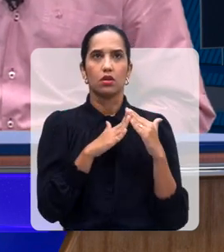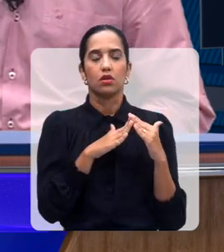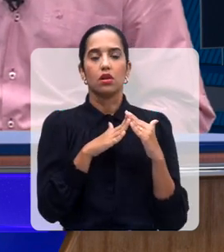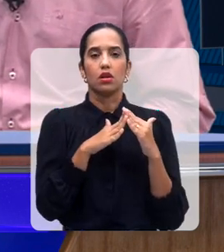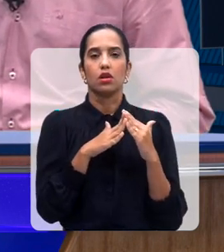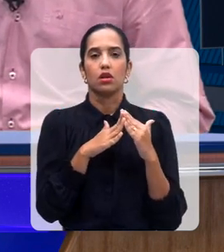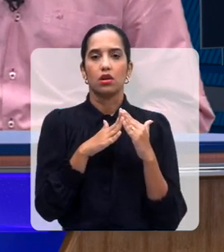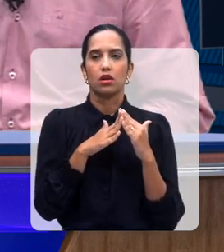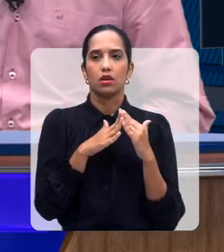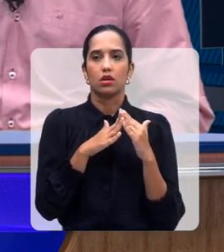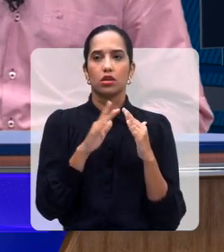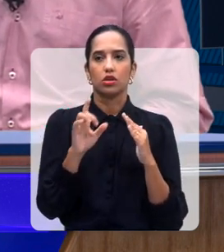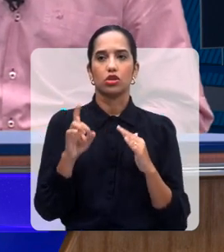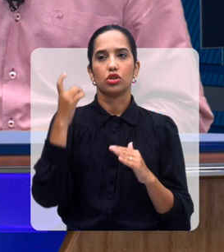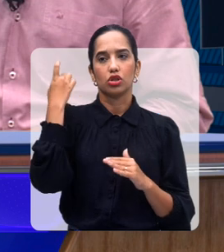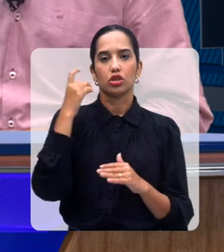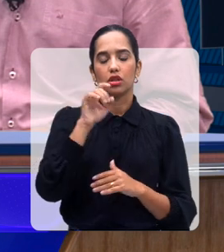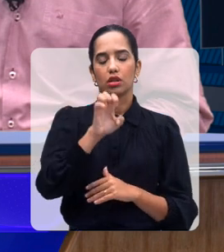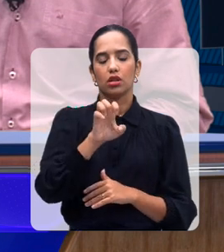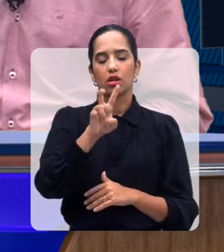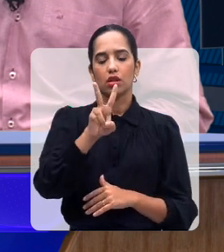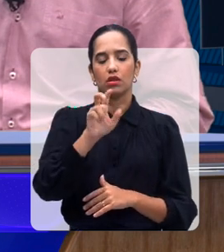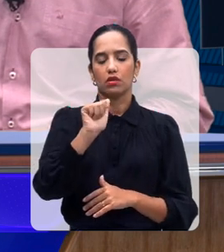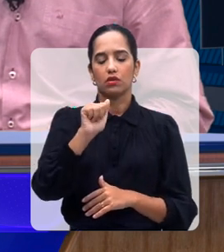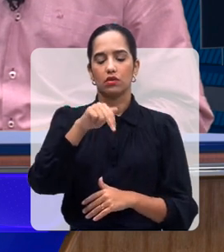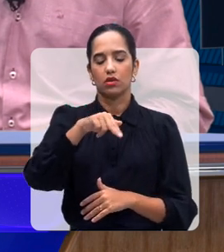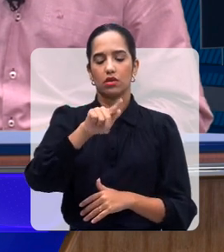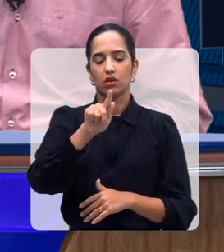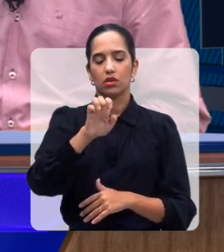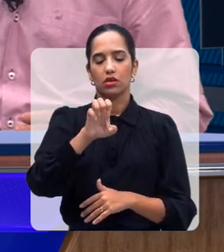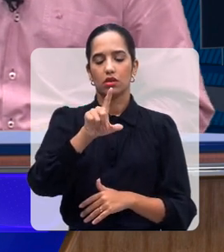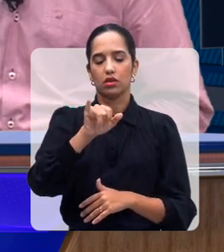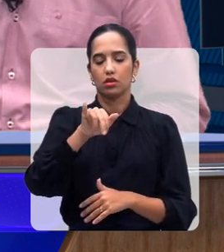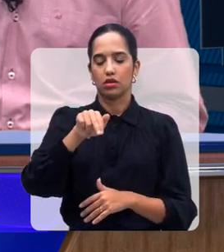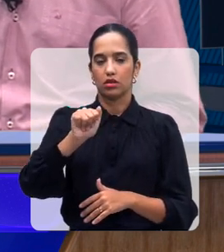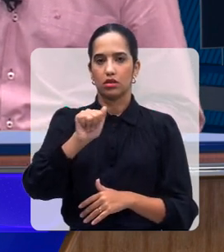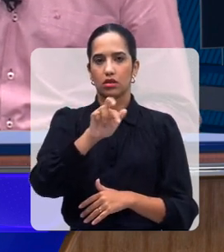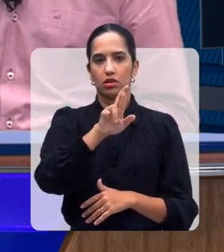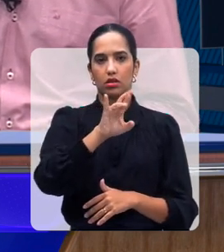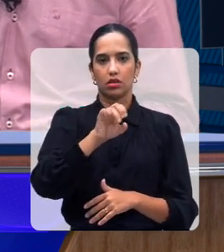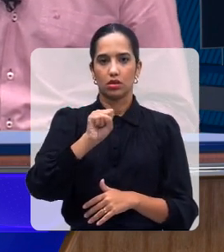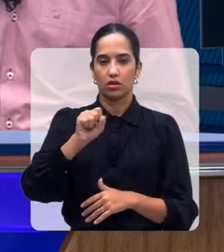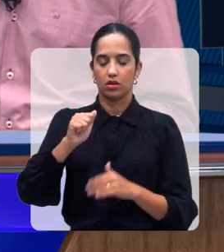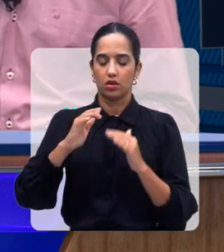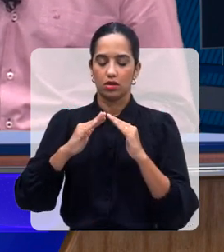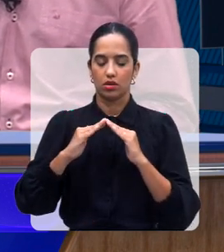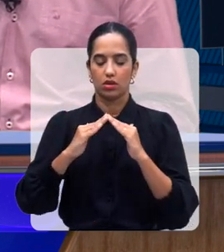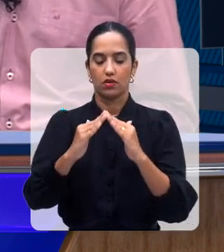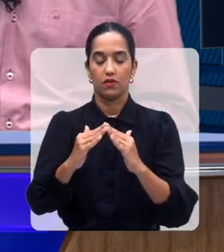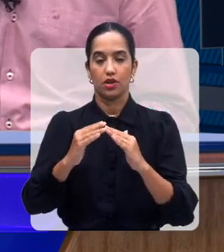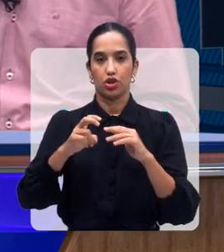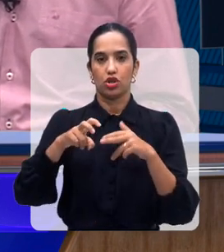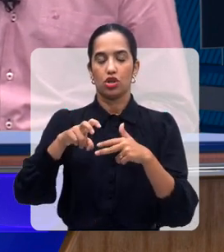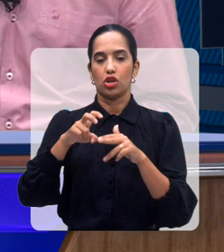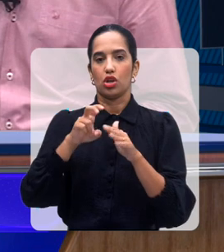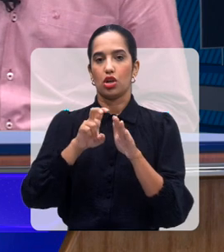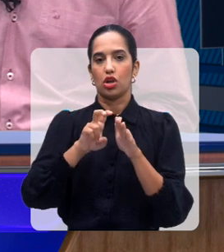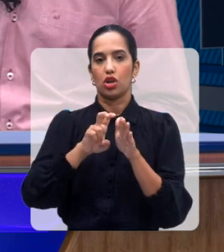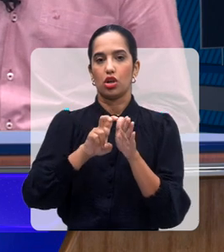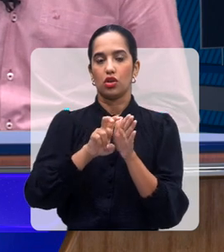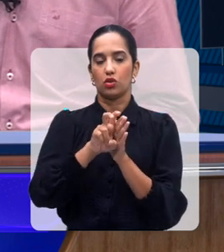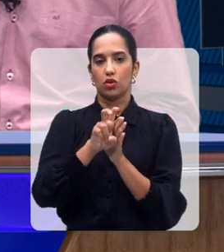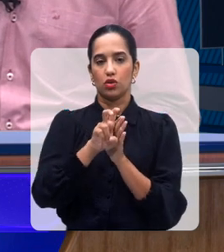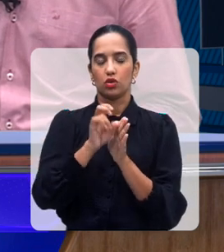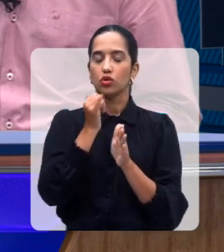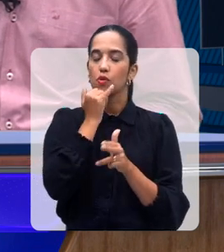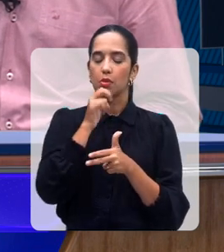da a antiga Evangelina Rosa, né, que fica em frente ao CI. Então, assim, vai